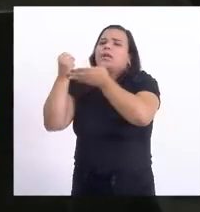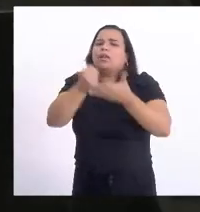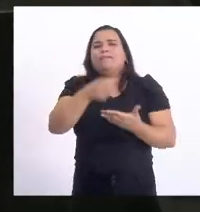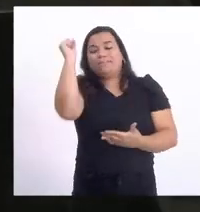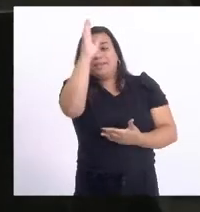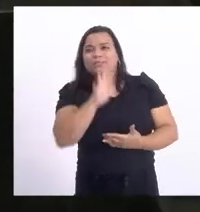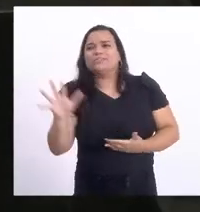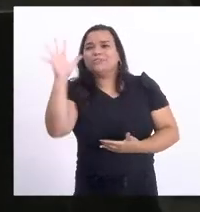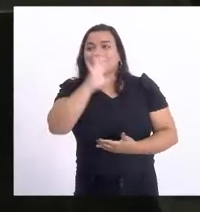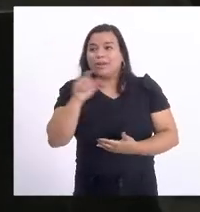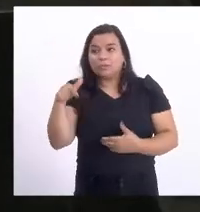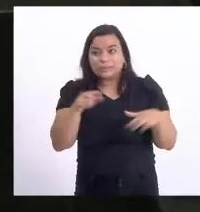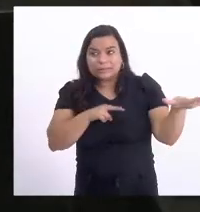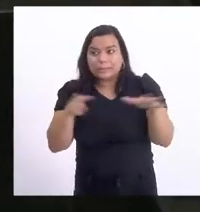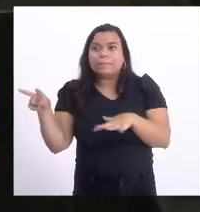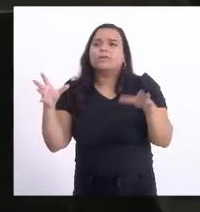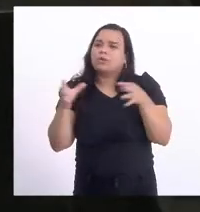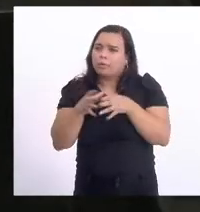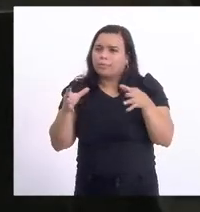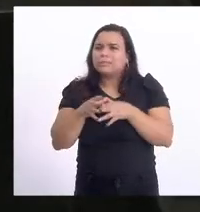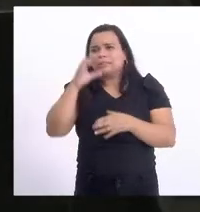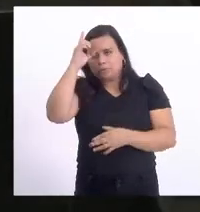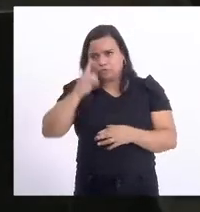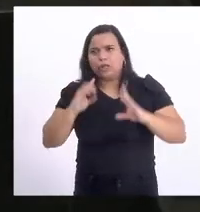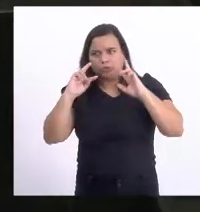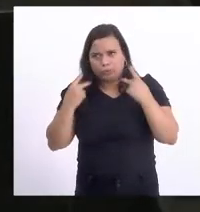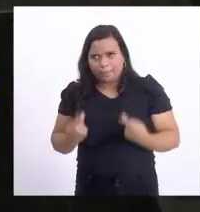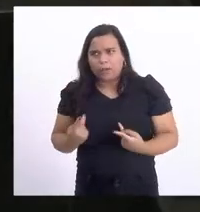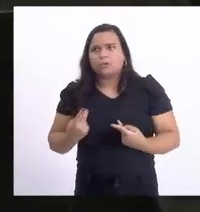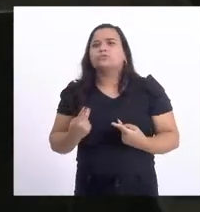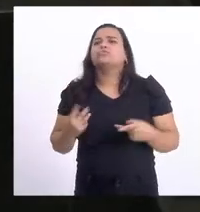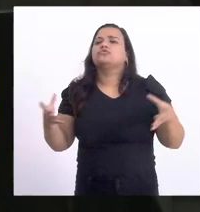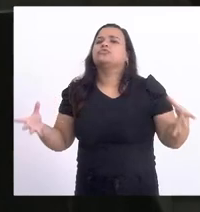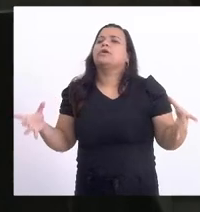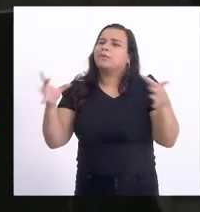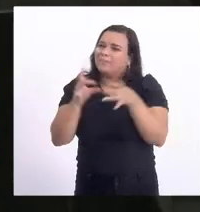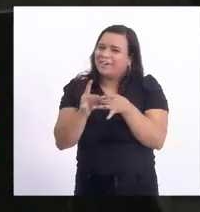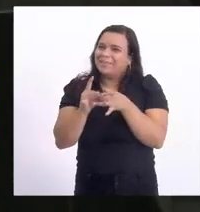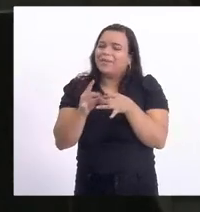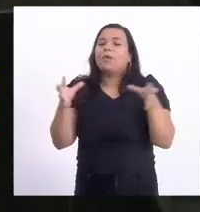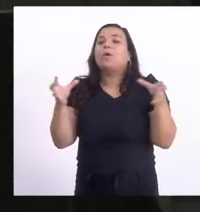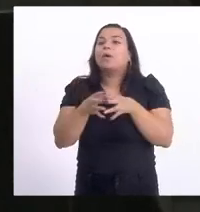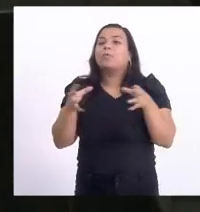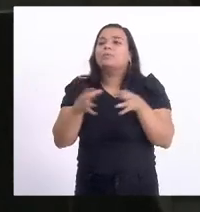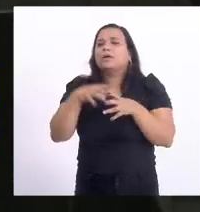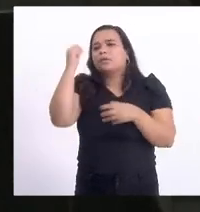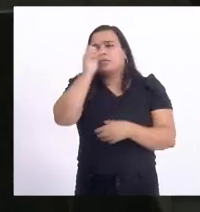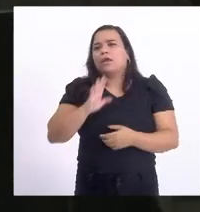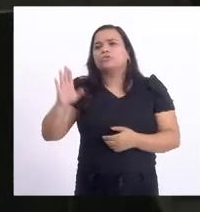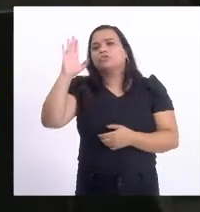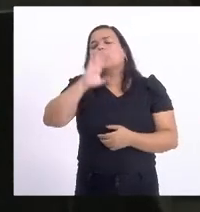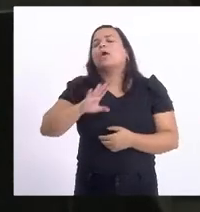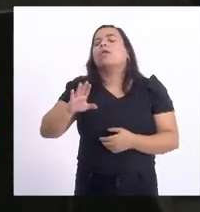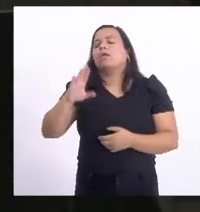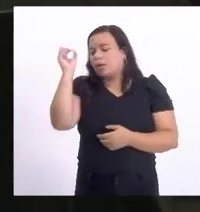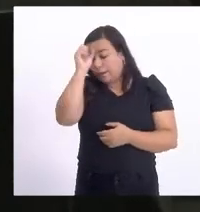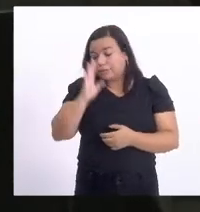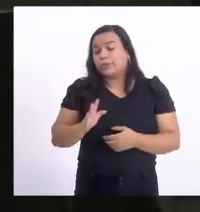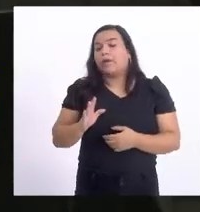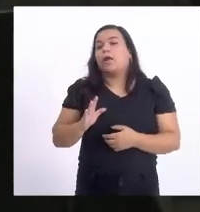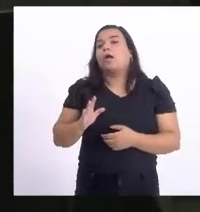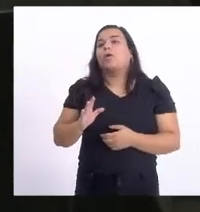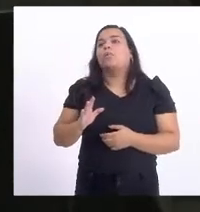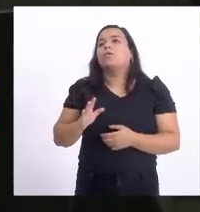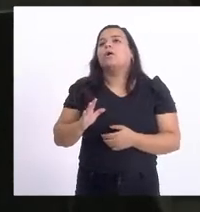semana, a Comissão de Direitos Humanos desta Casa se reuniu com a Comissão Nacional da Câmara e do Senado de Defesa dos Direitos